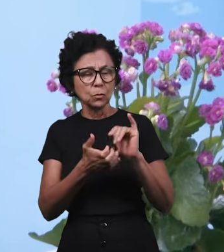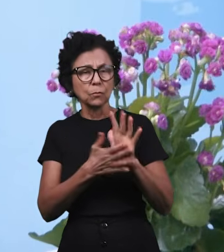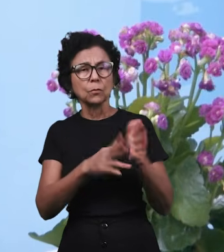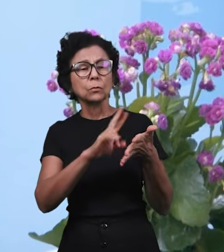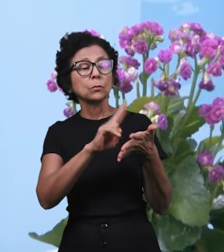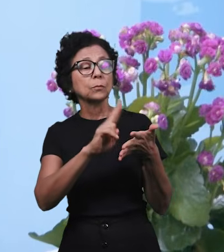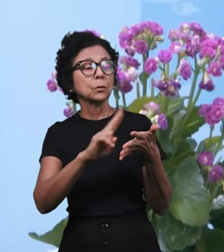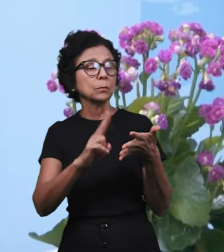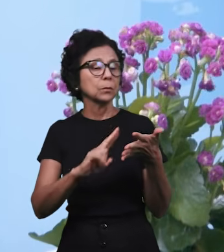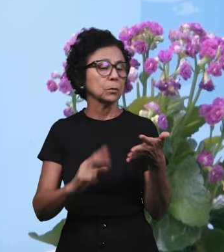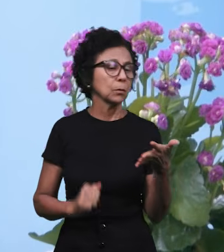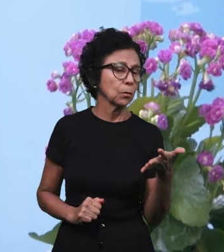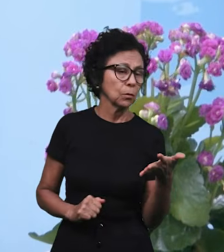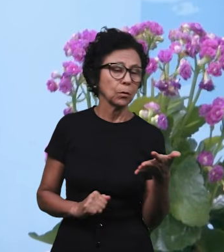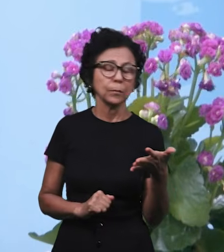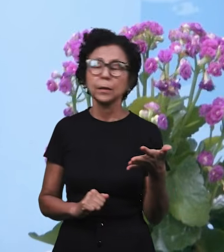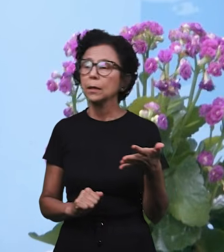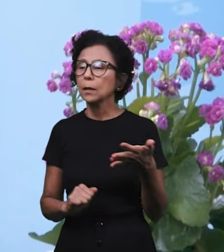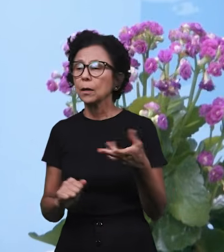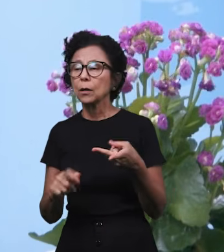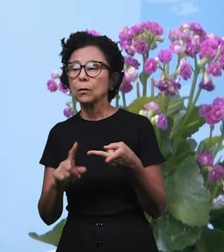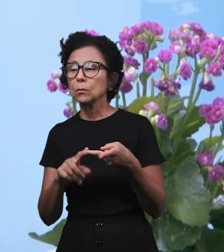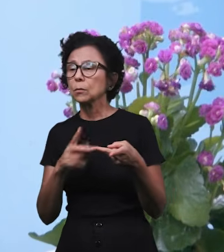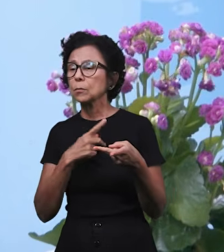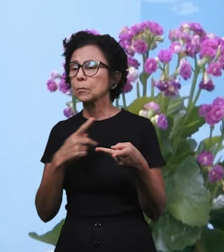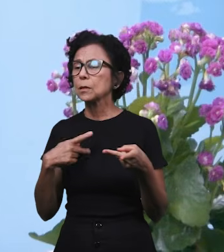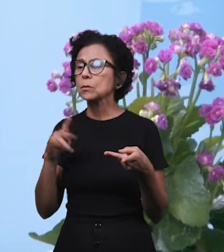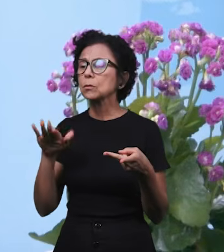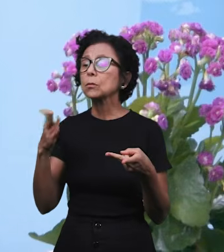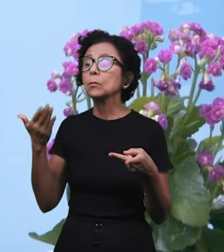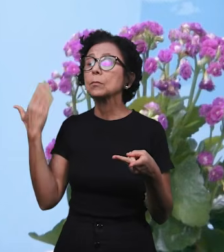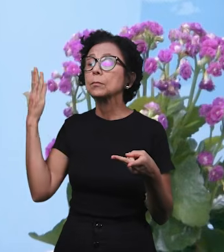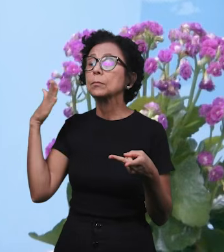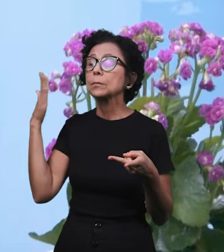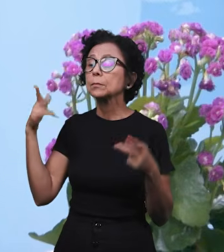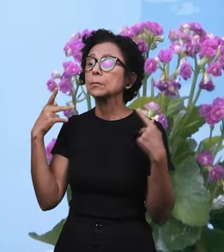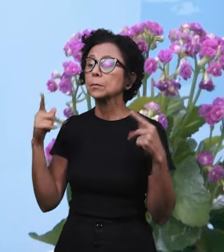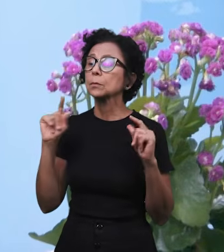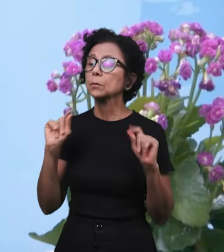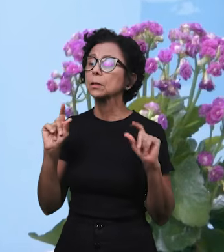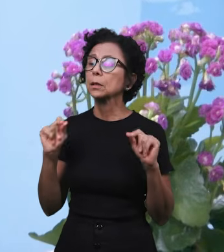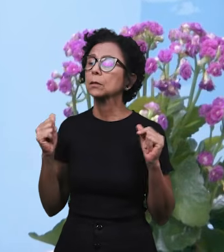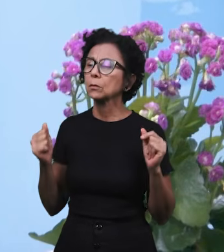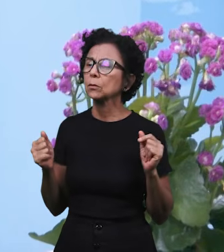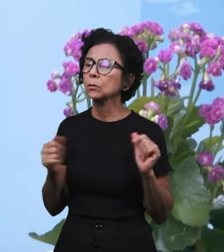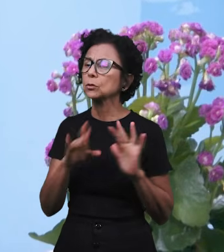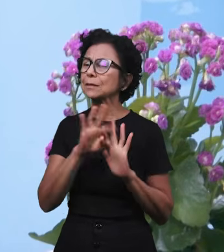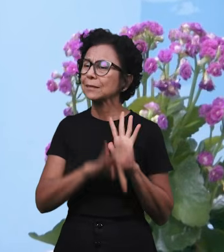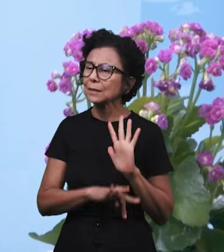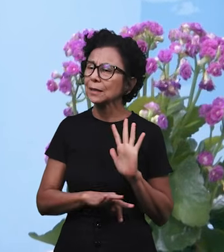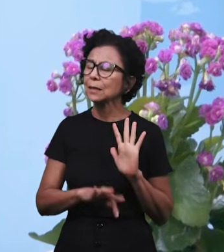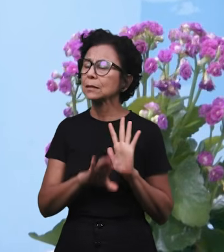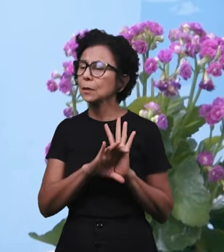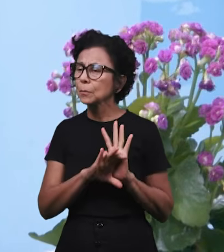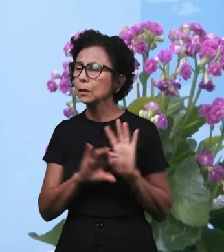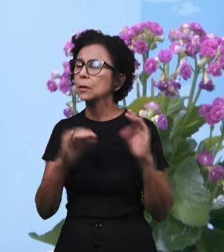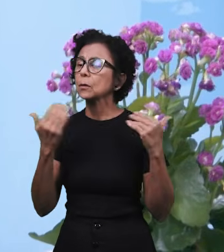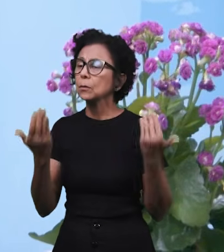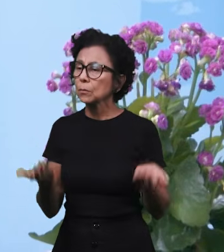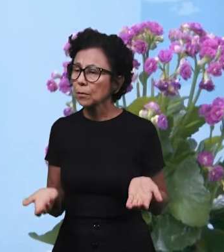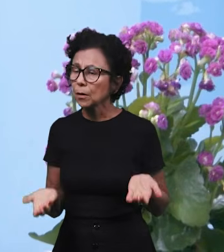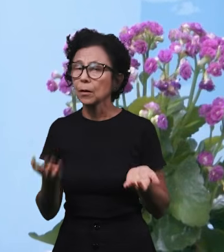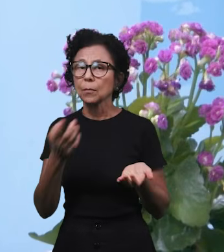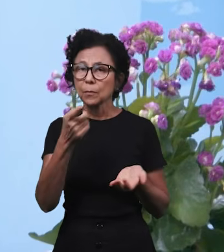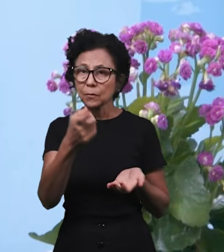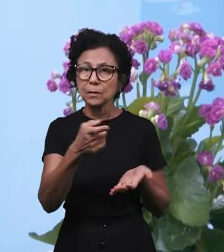surdo. Se possível, pergunta para o pastor, para o irmão que vai trazer a mensagem, qual que vai ser a mensagem, para você já ir lendo e